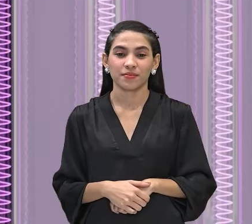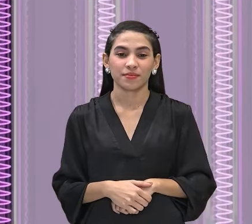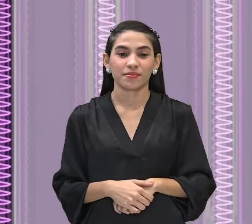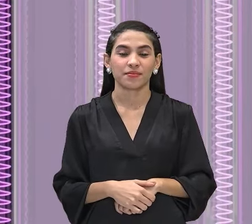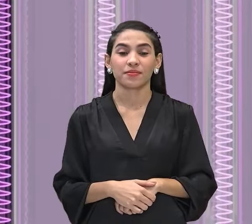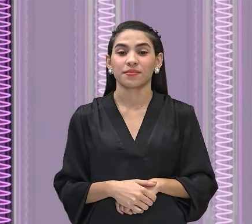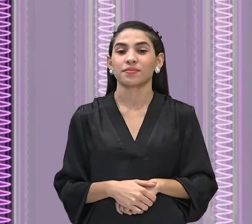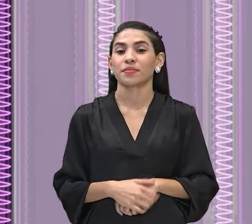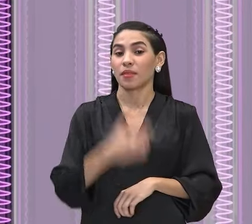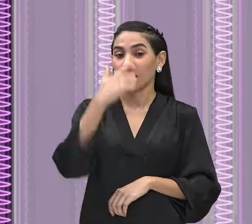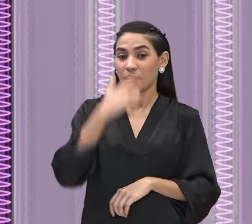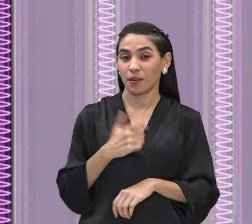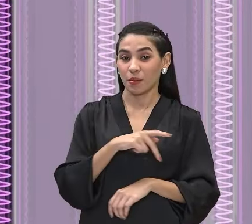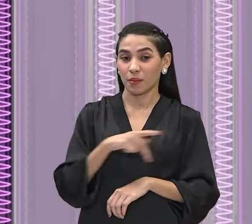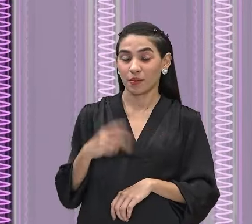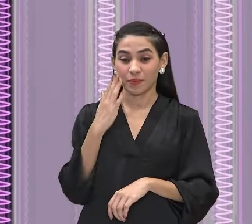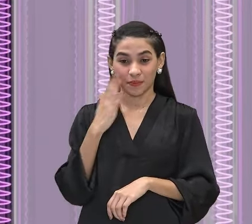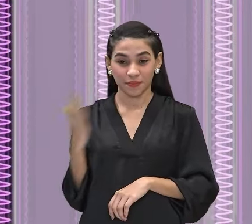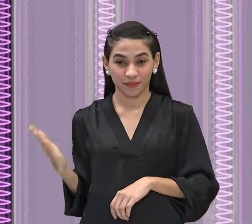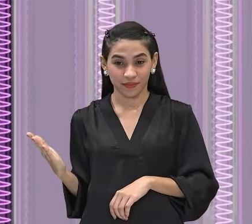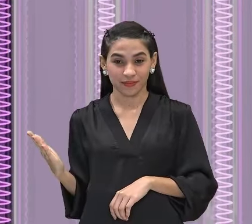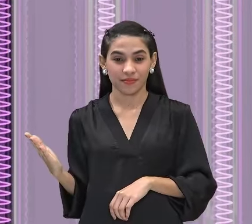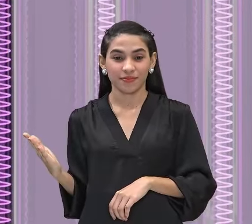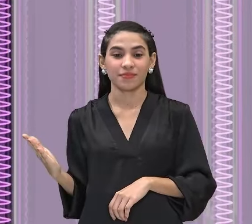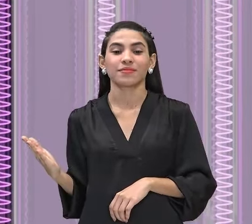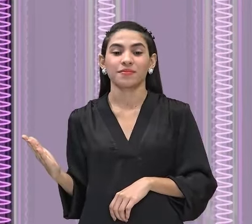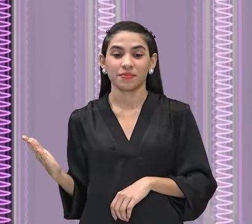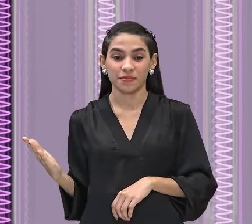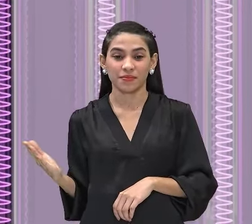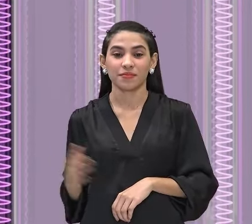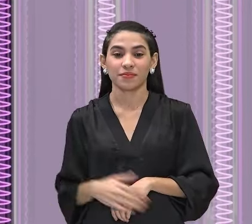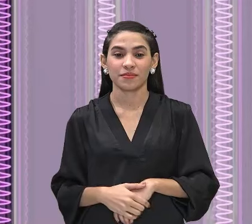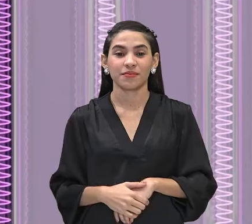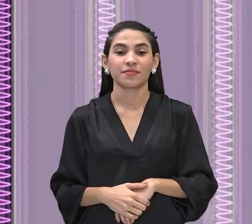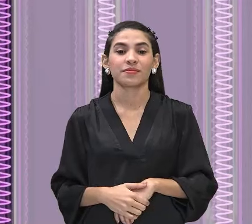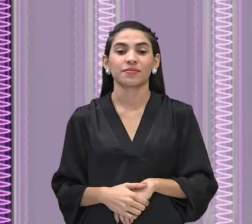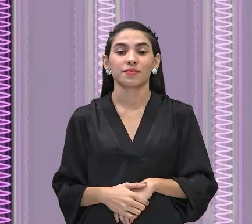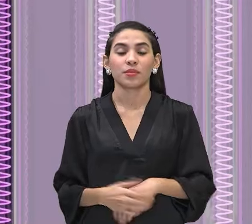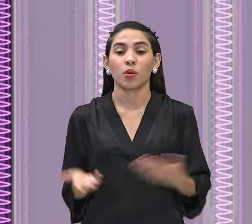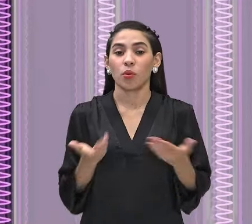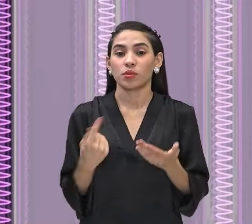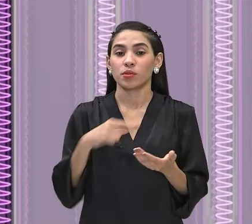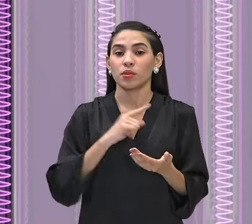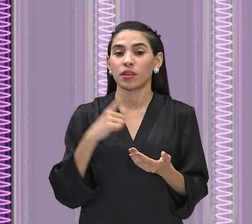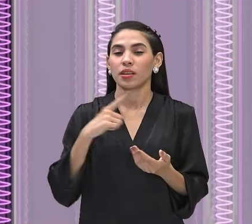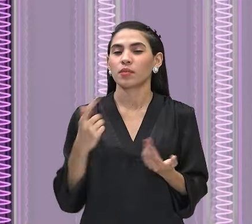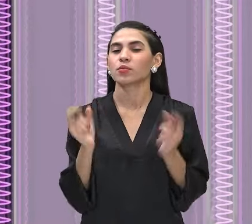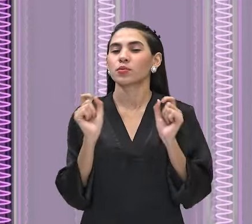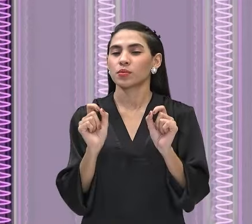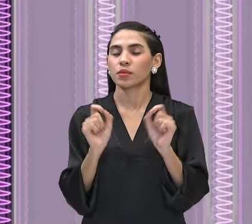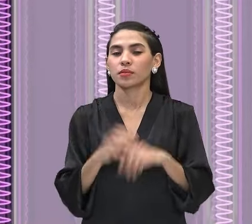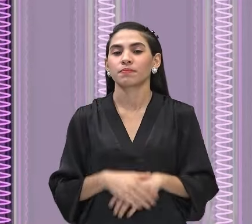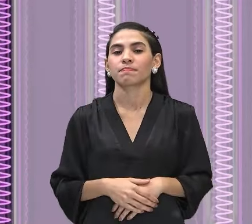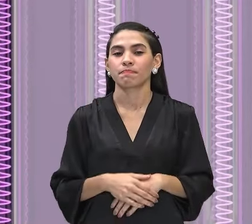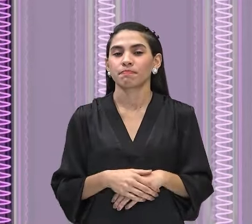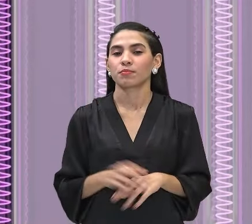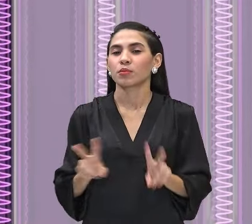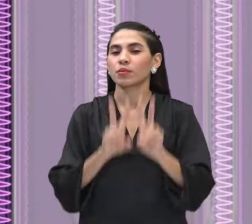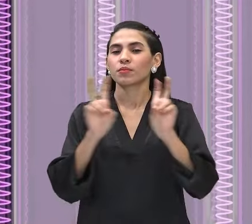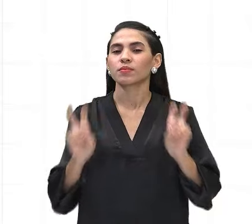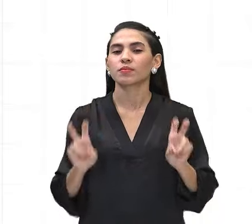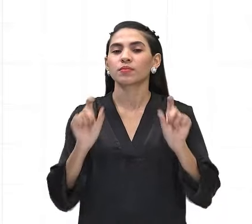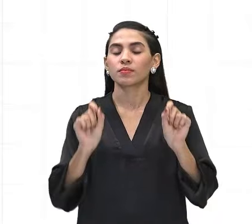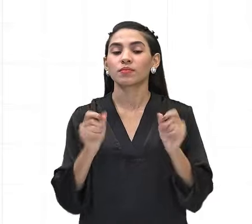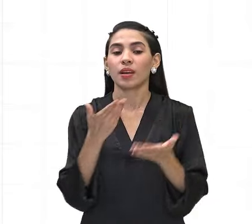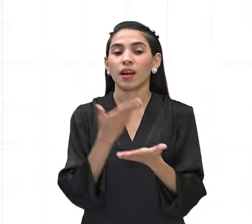2 eu sou o professor Aldemir Malveira e nós temos o seguinte para hoje